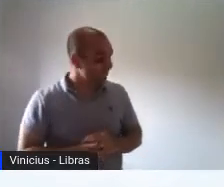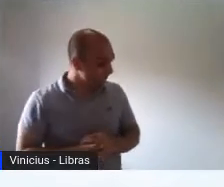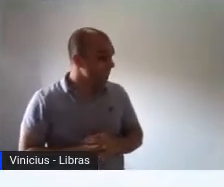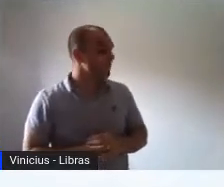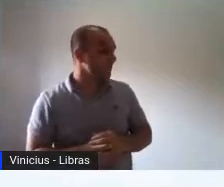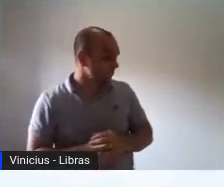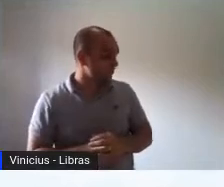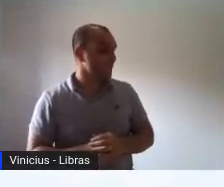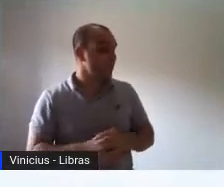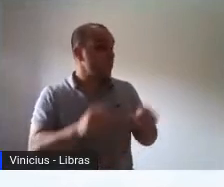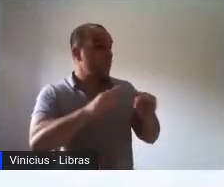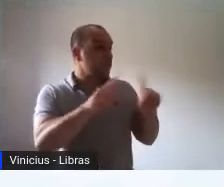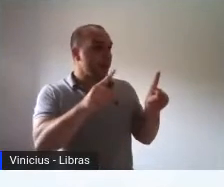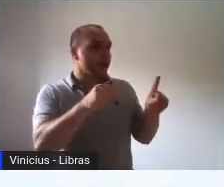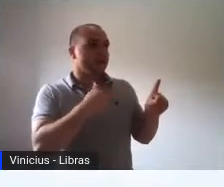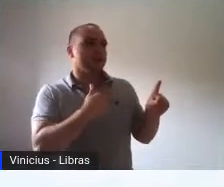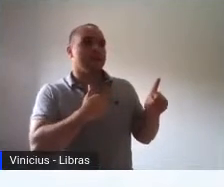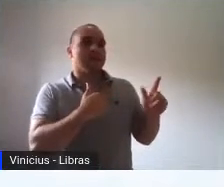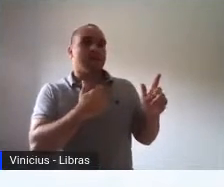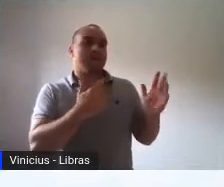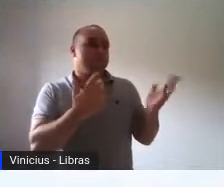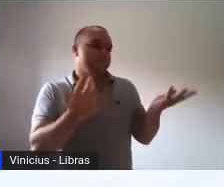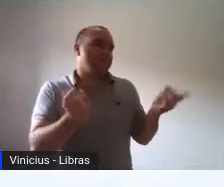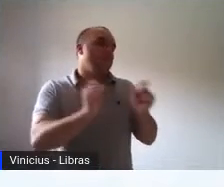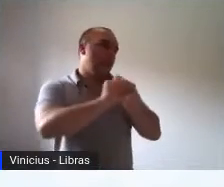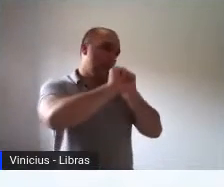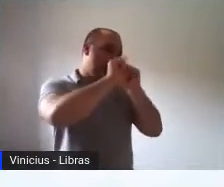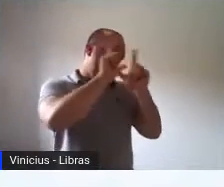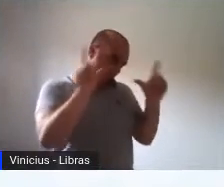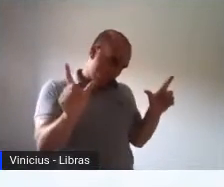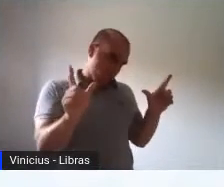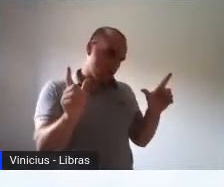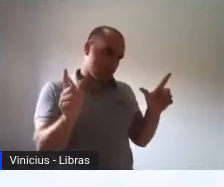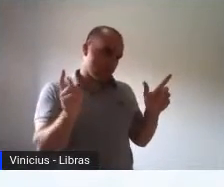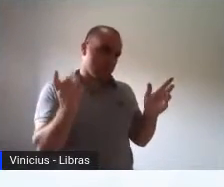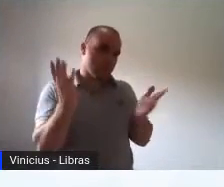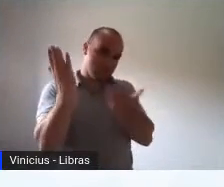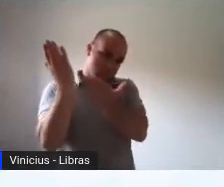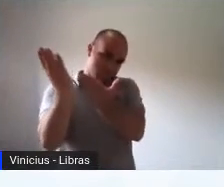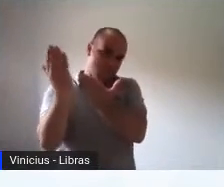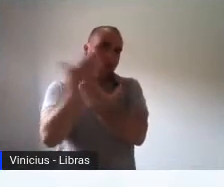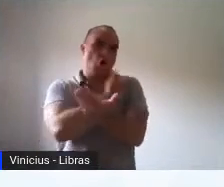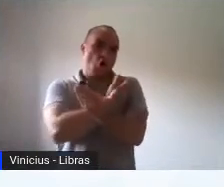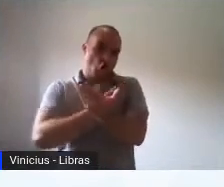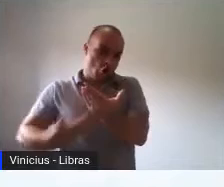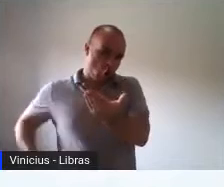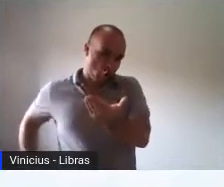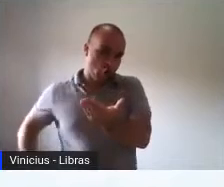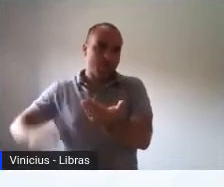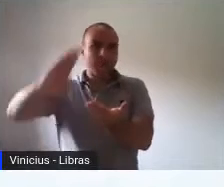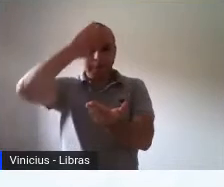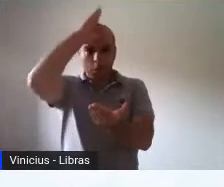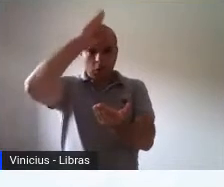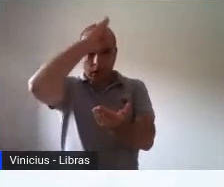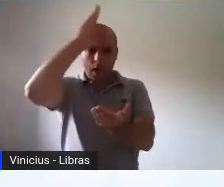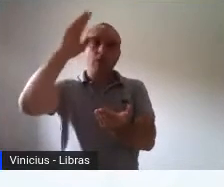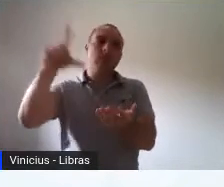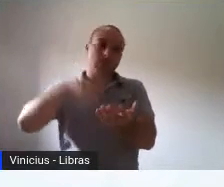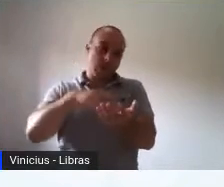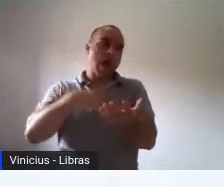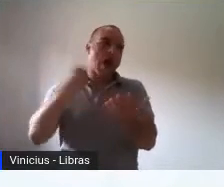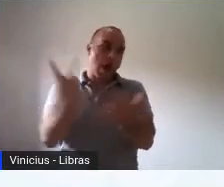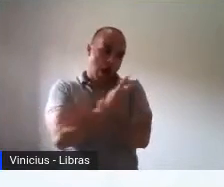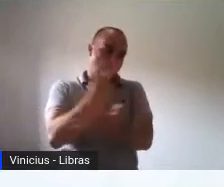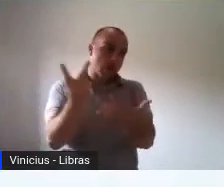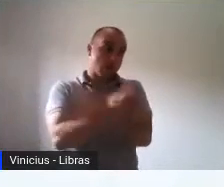está falando muito, né, do governo federal, que é claro que quem teria que nos dar um norte, né, e nos desnorteia. Isso que acontece. Mas não